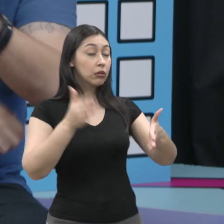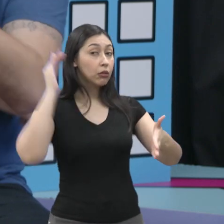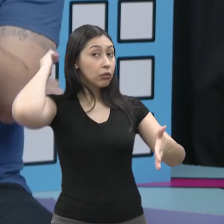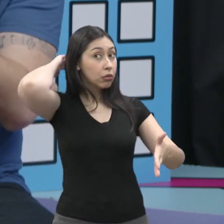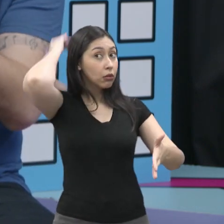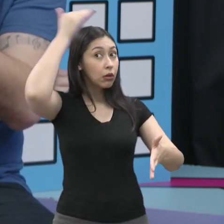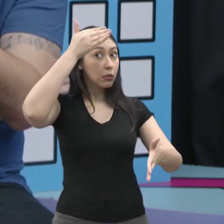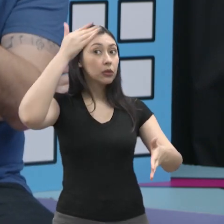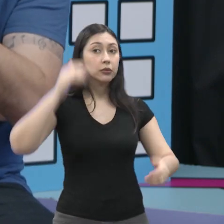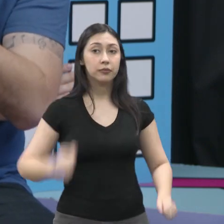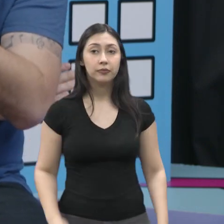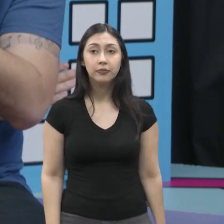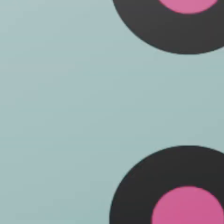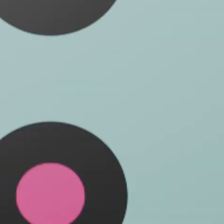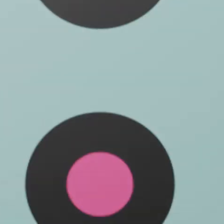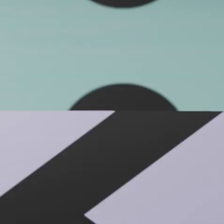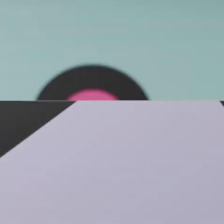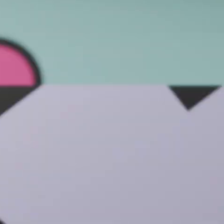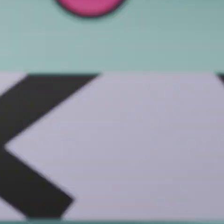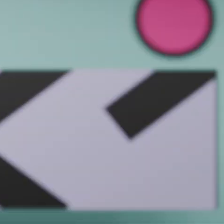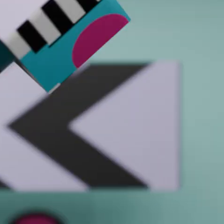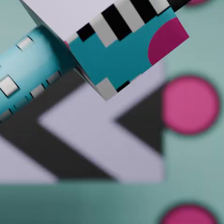nessa época da proclamação da República.